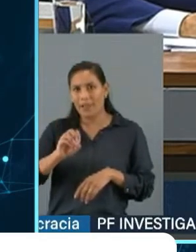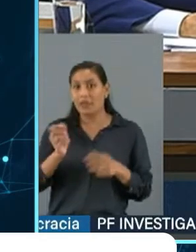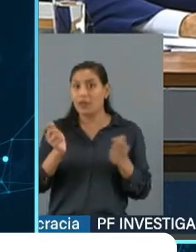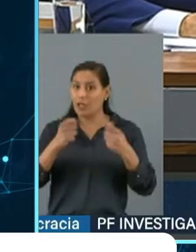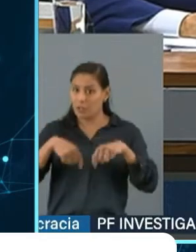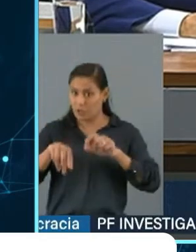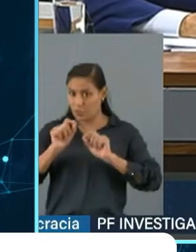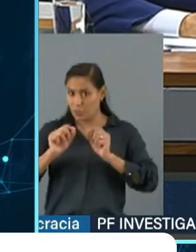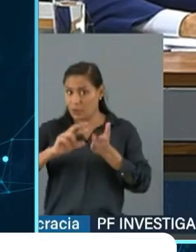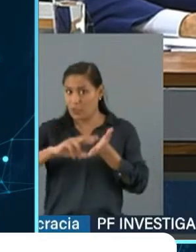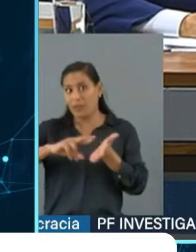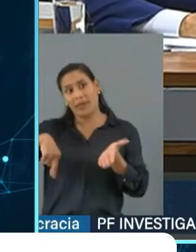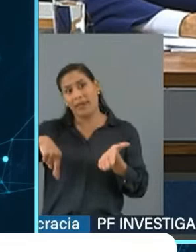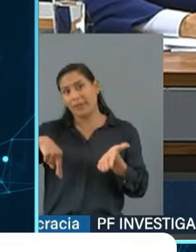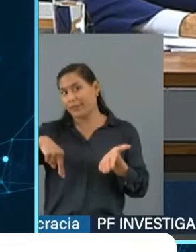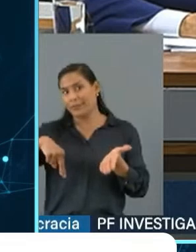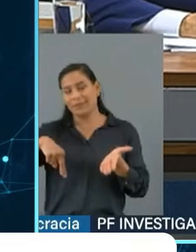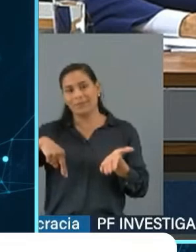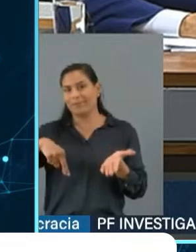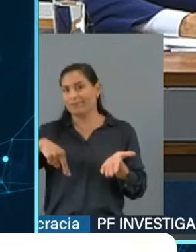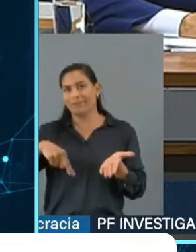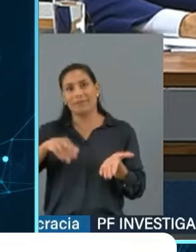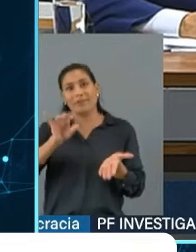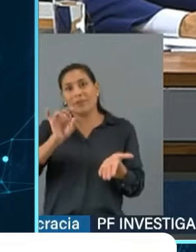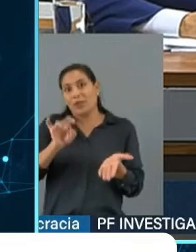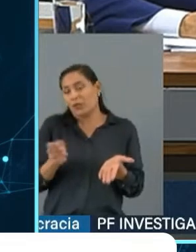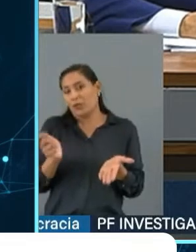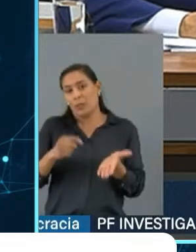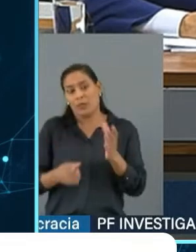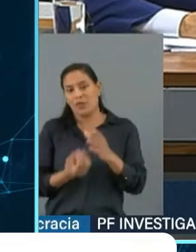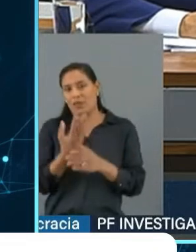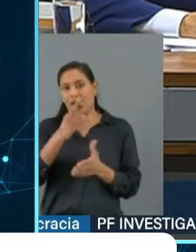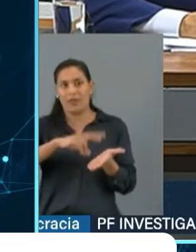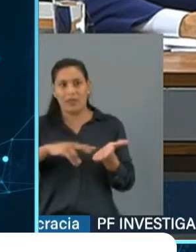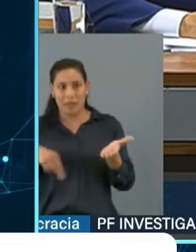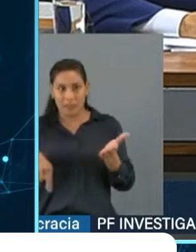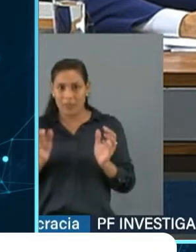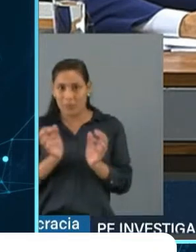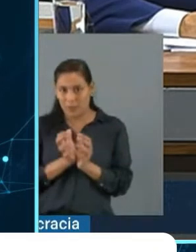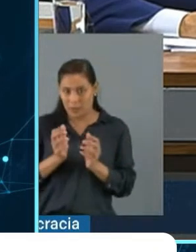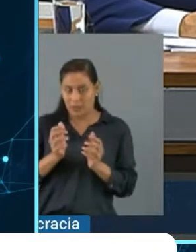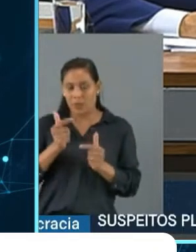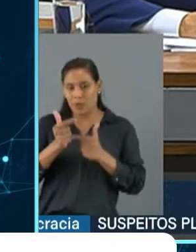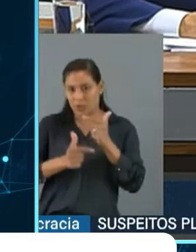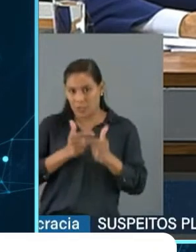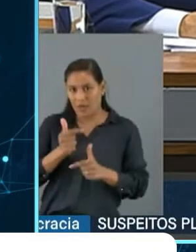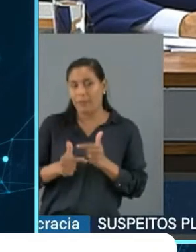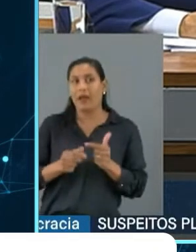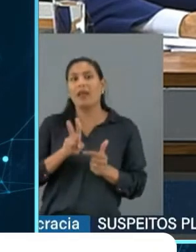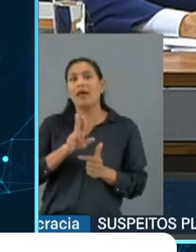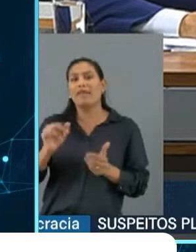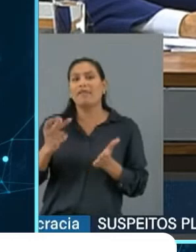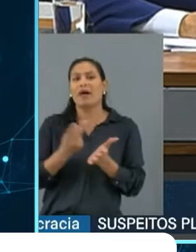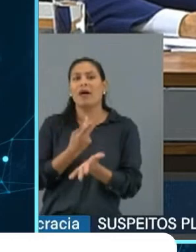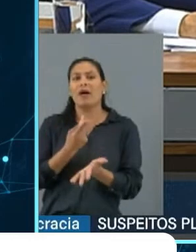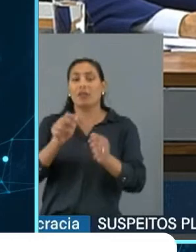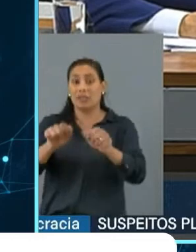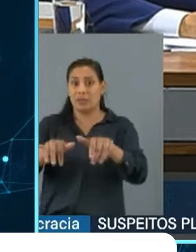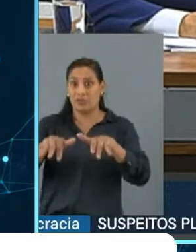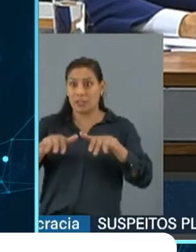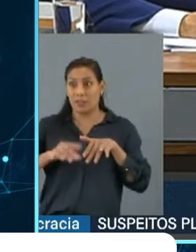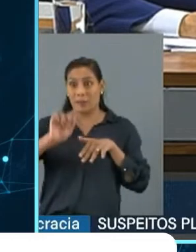seus erros, existe advogados que não têm acesso aos autos, existe brasileiros que não estão